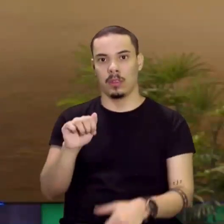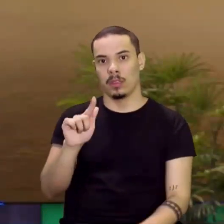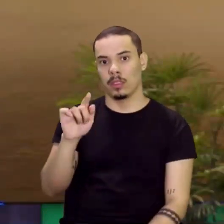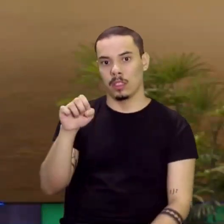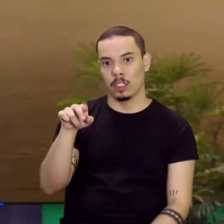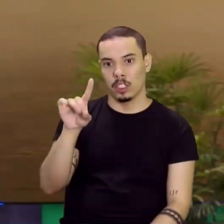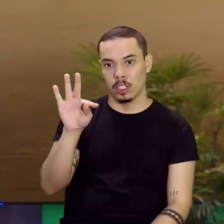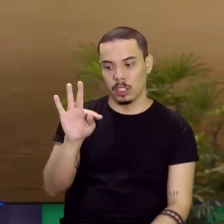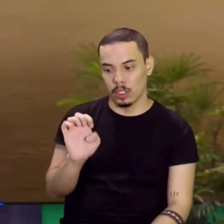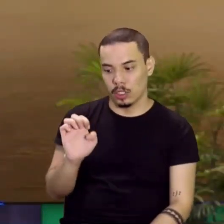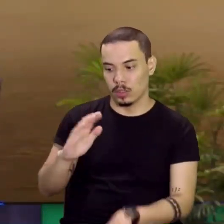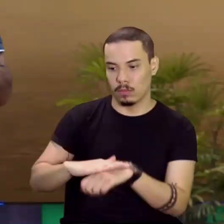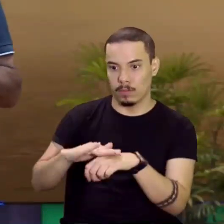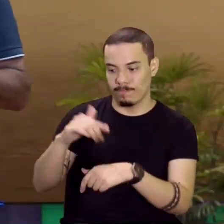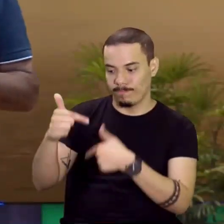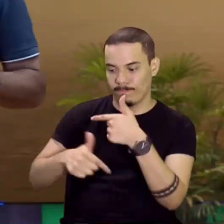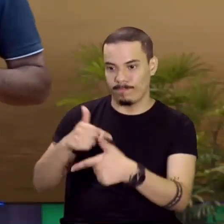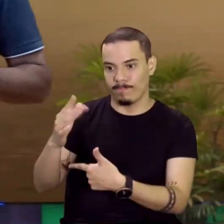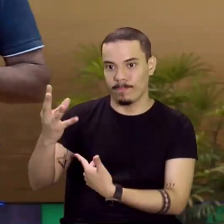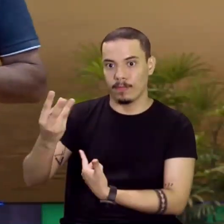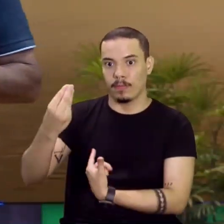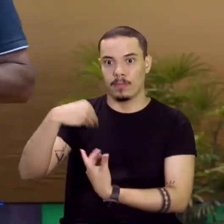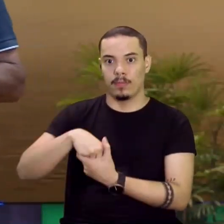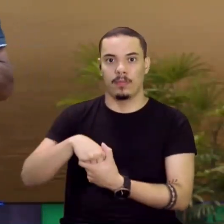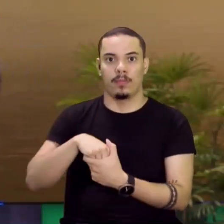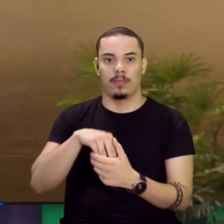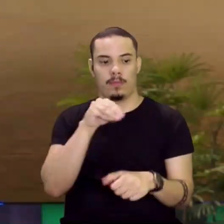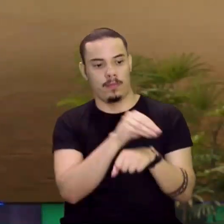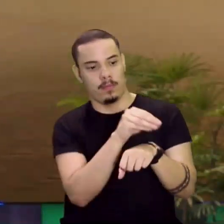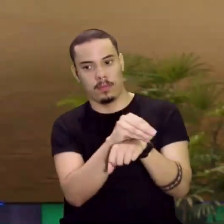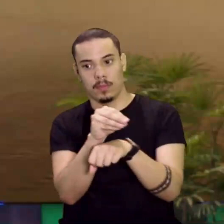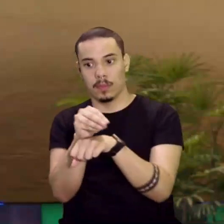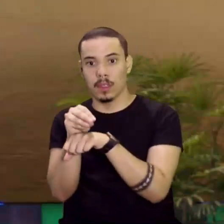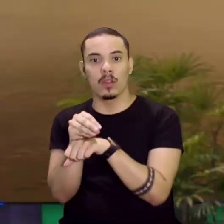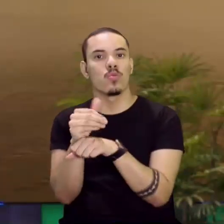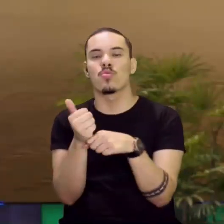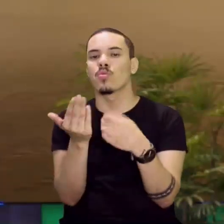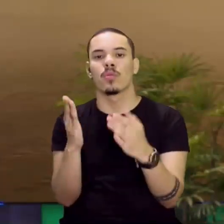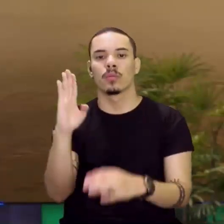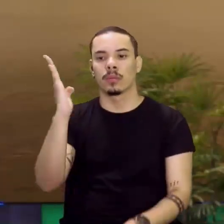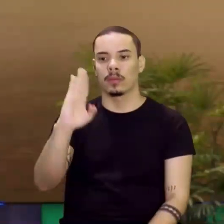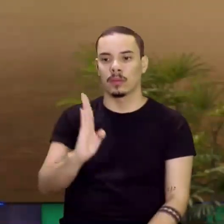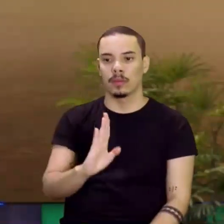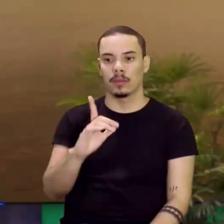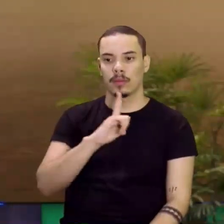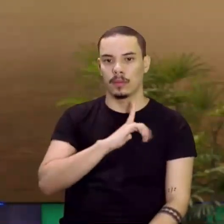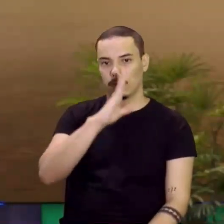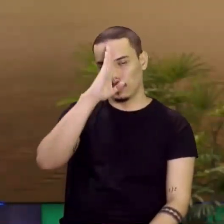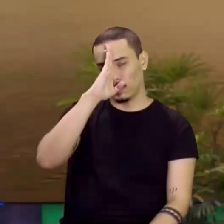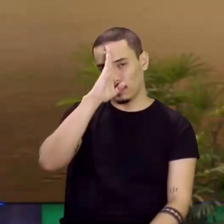interno agindo é um agente externo. E qual que atua mais no Brasil? Chamado